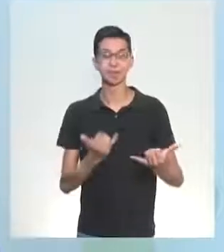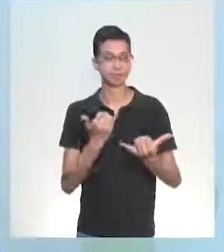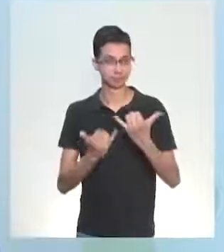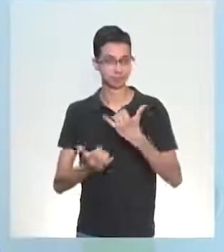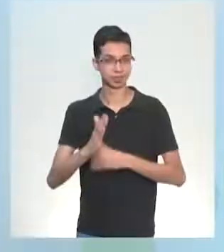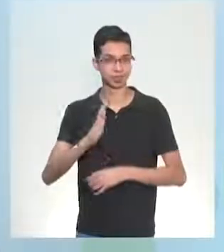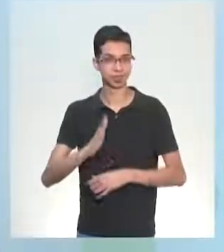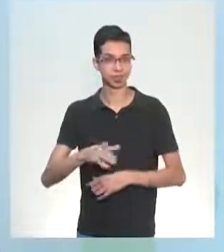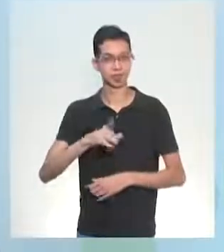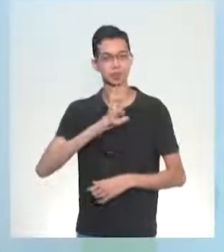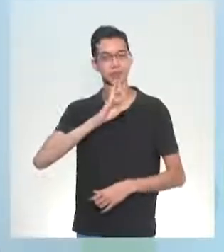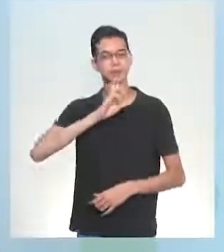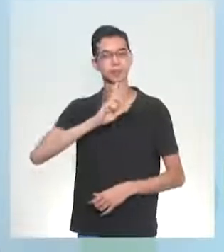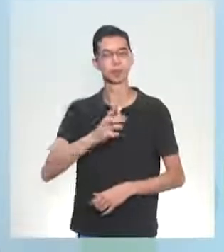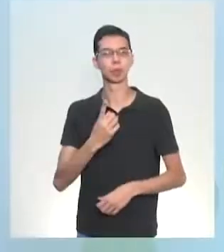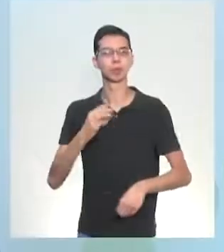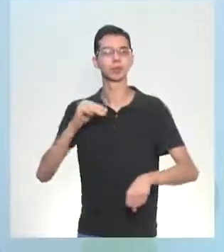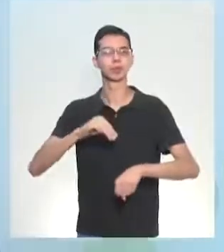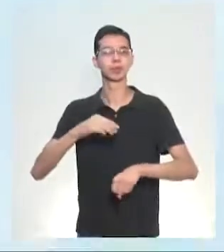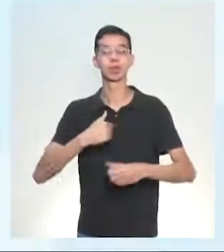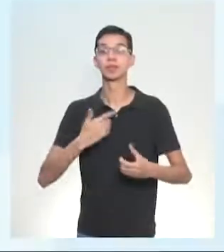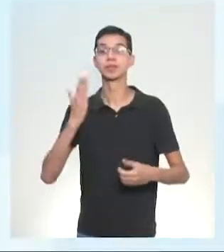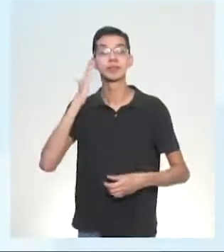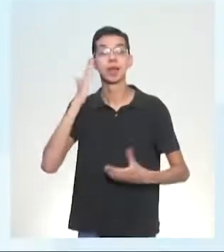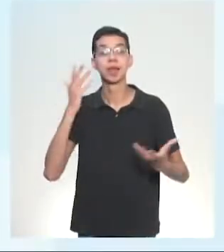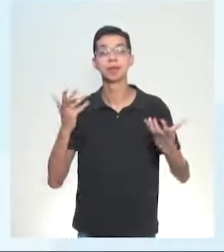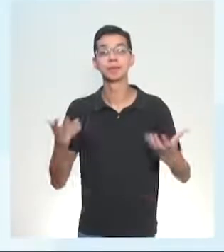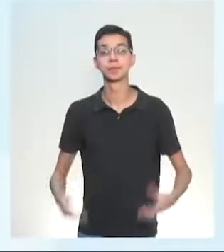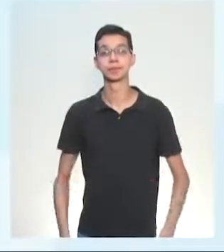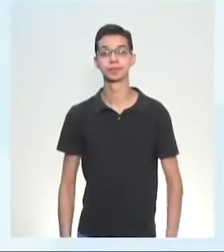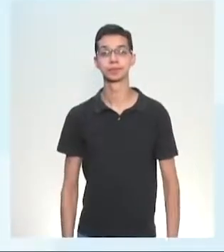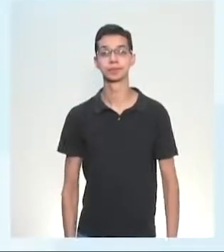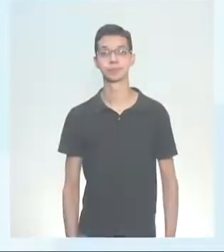Então, mande aí sua resposta, 1 minuto, eu quero saber.